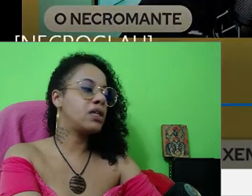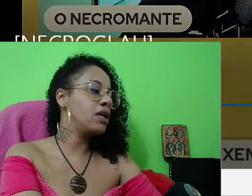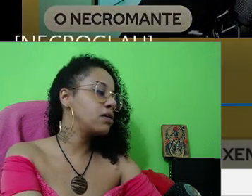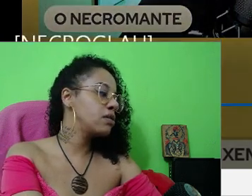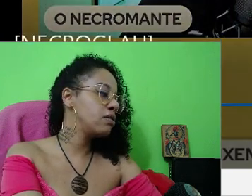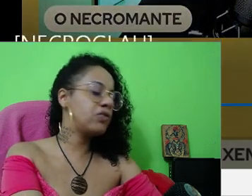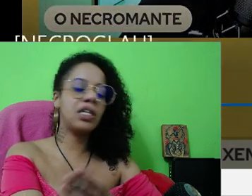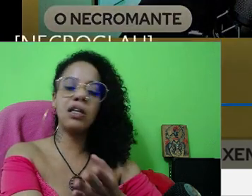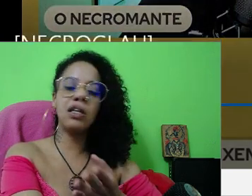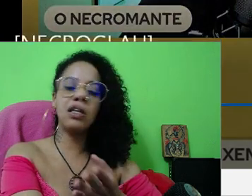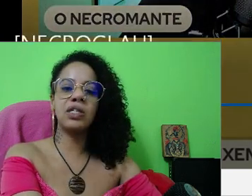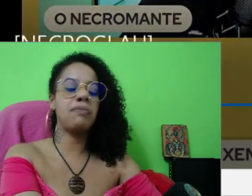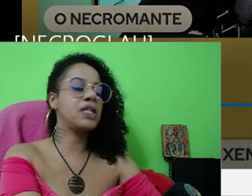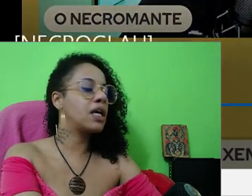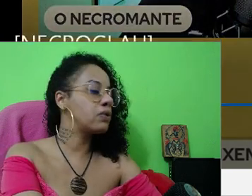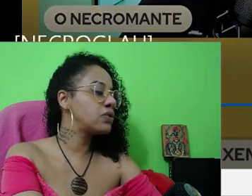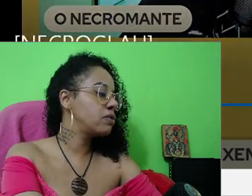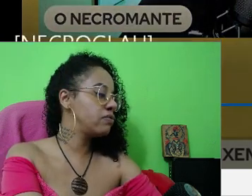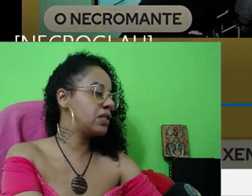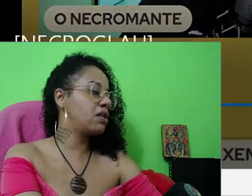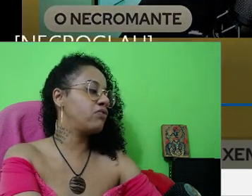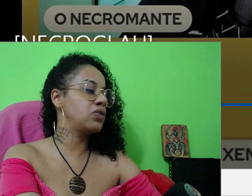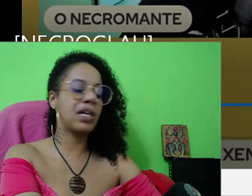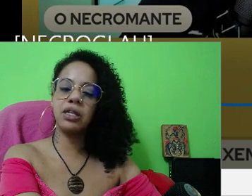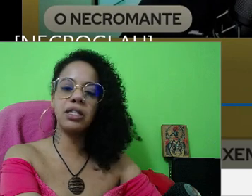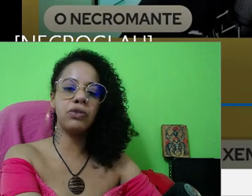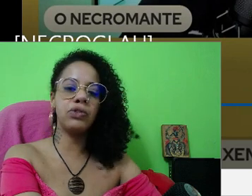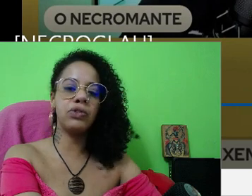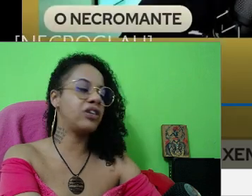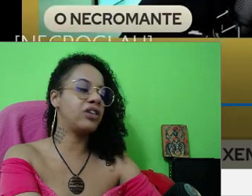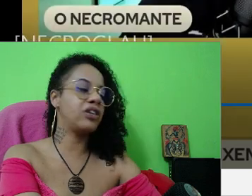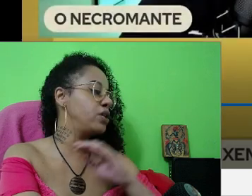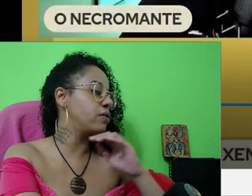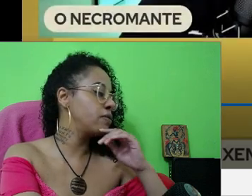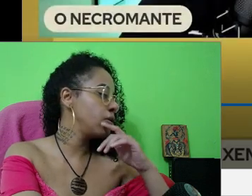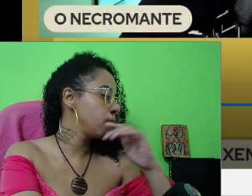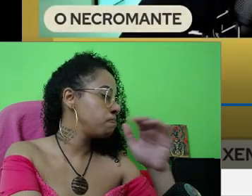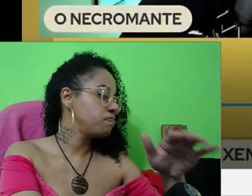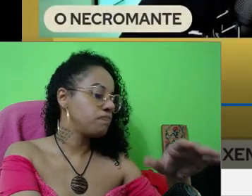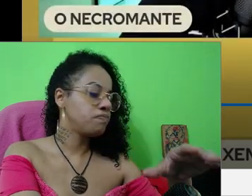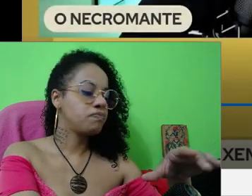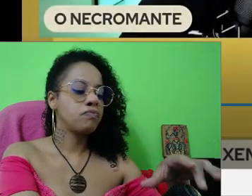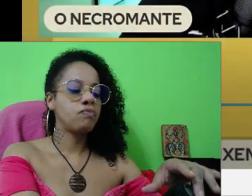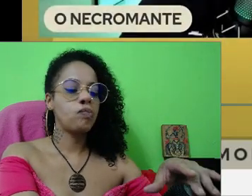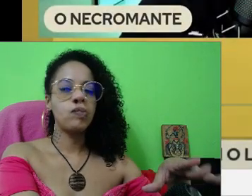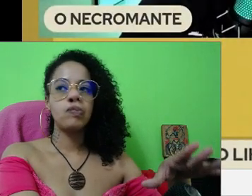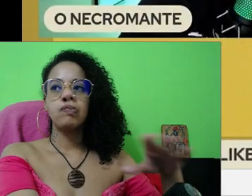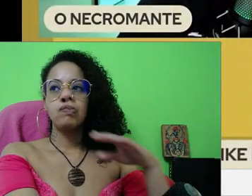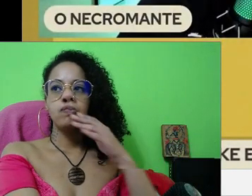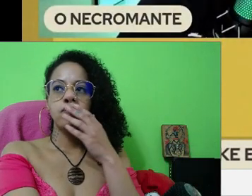não mostrei você talvez não saiba até agora você talvez não saiba que você não estava na primeira reunião